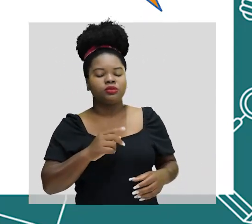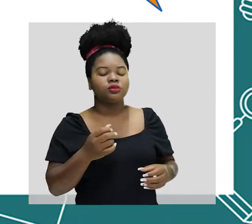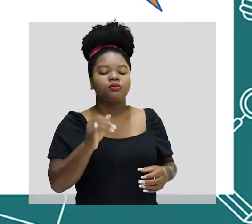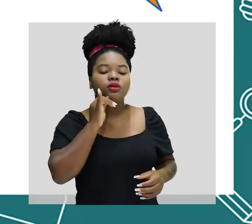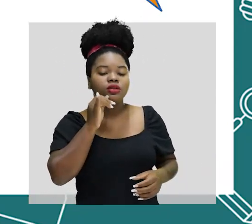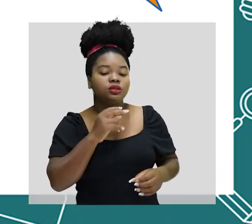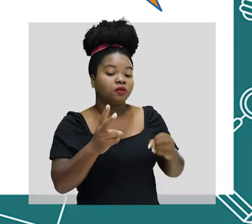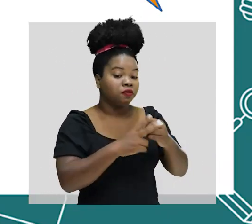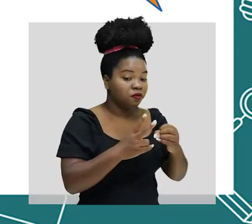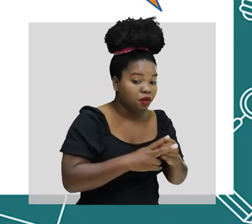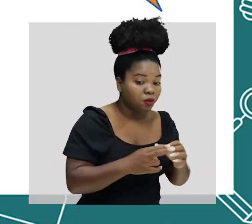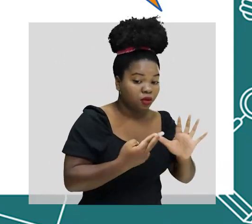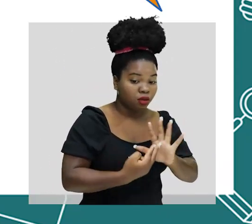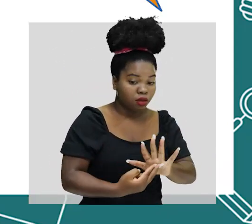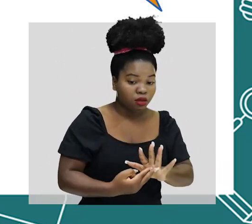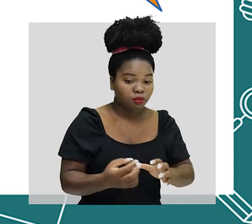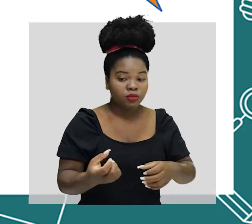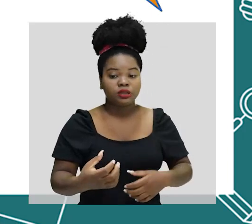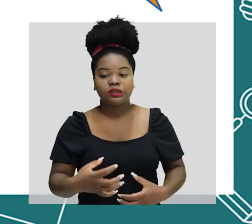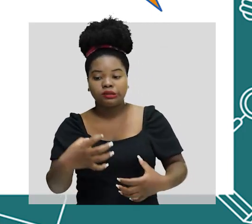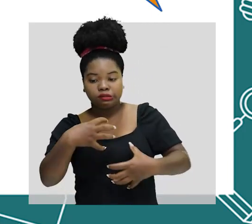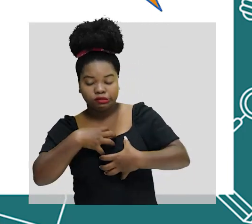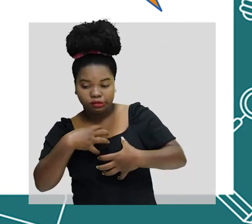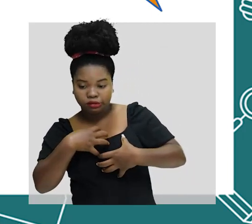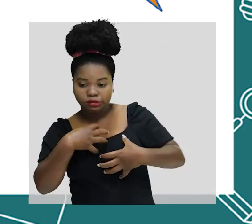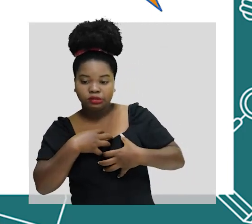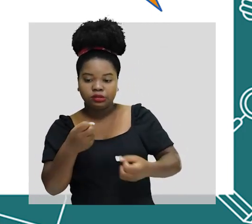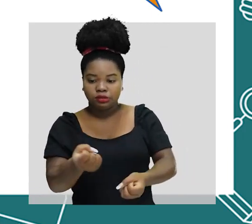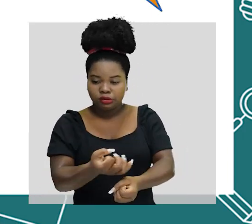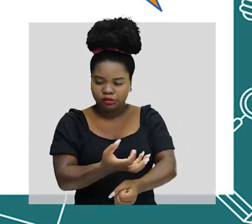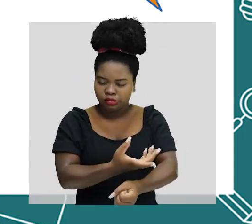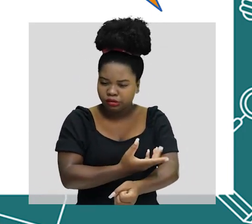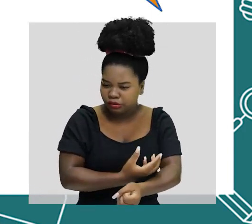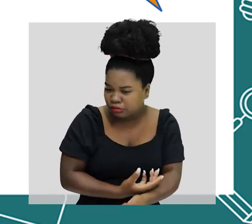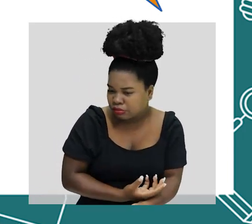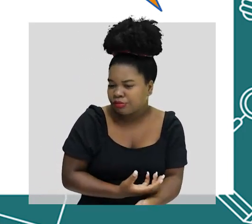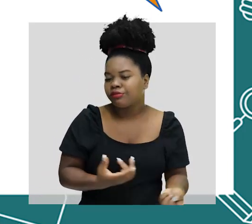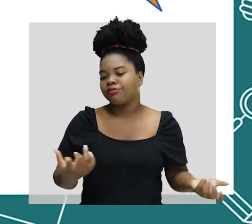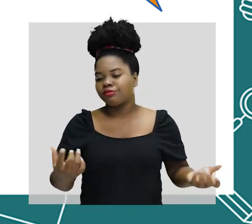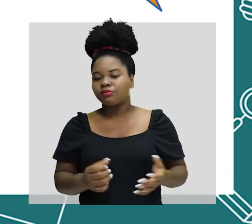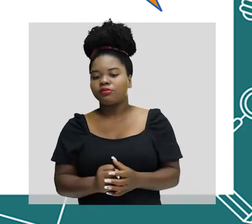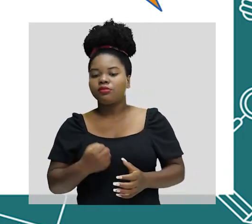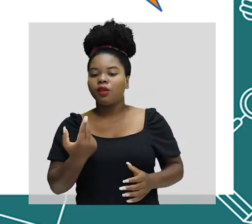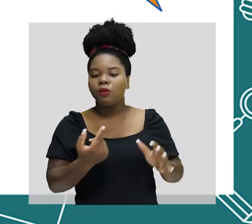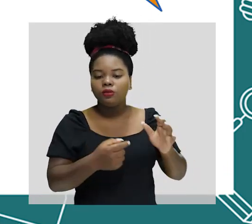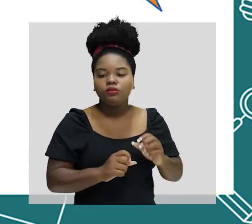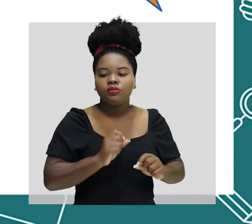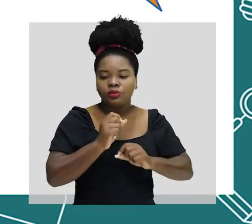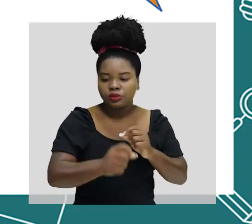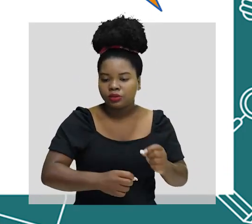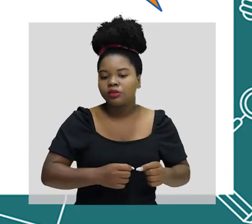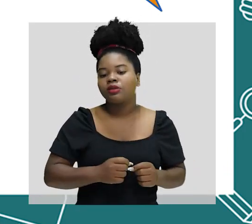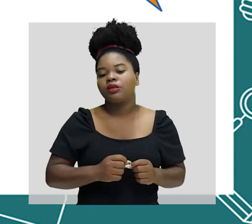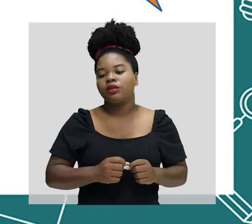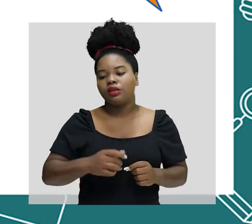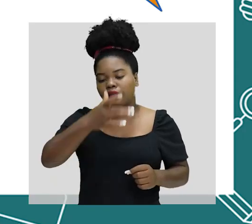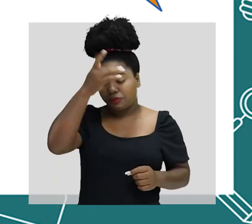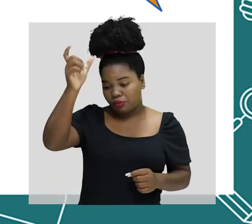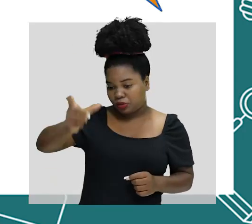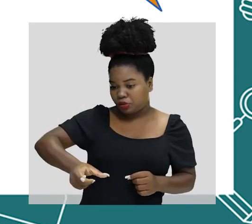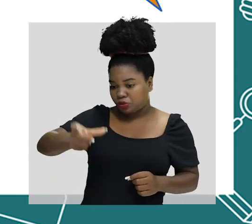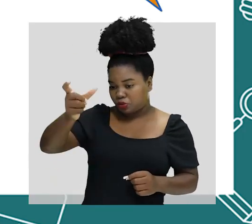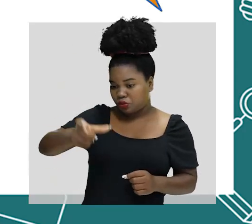sentimentos, emoções, situações ou expressões ou manifestações do próprio